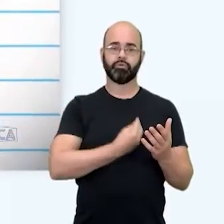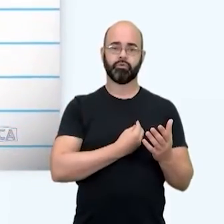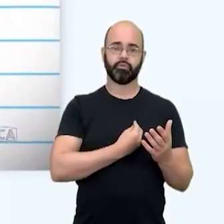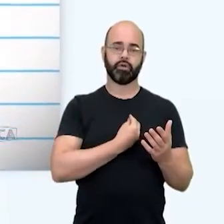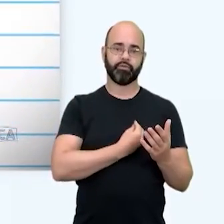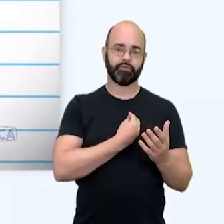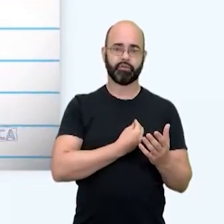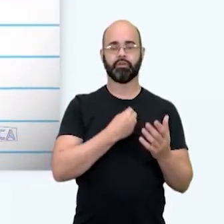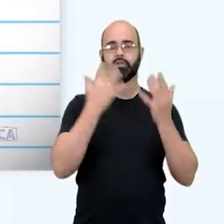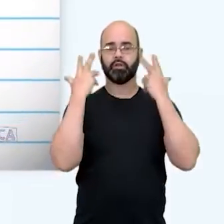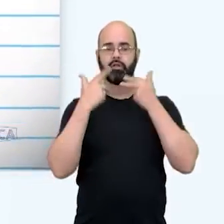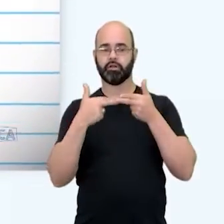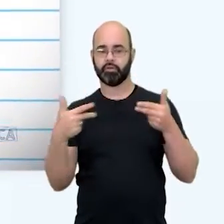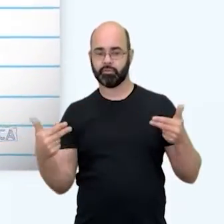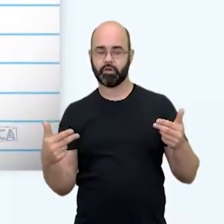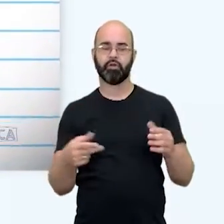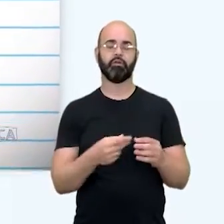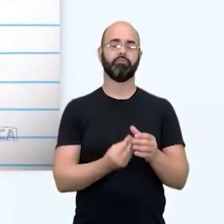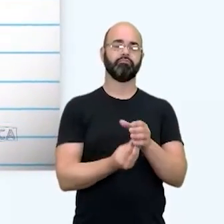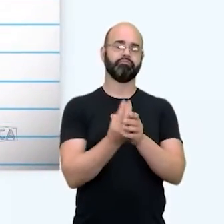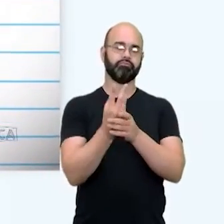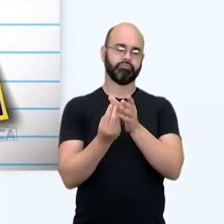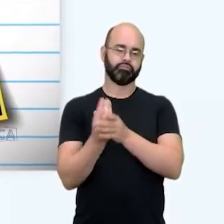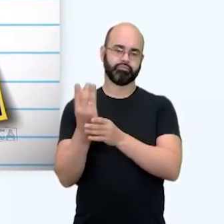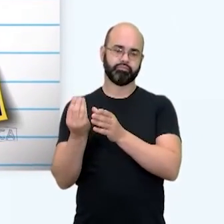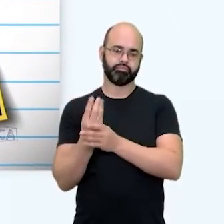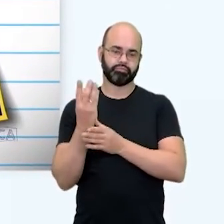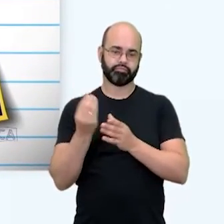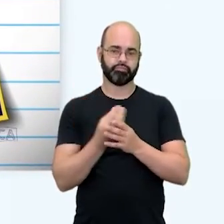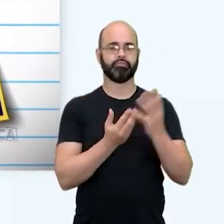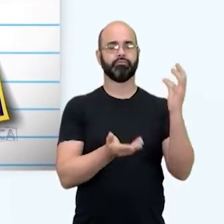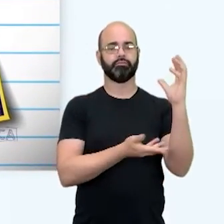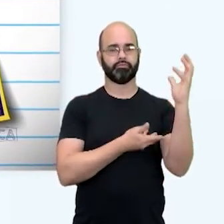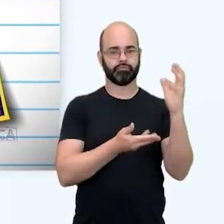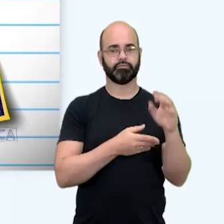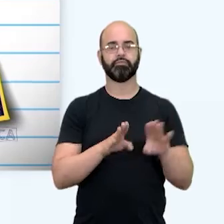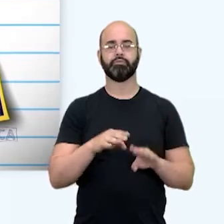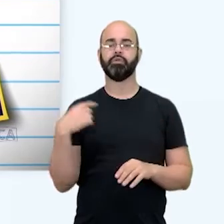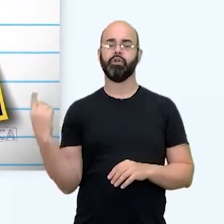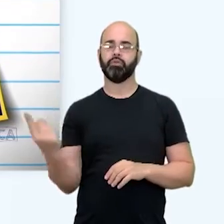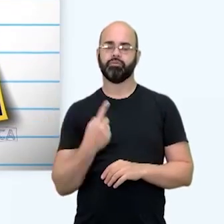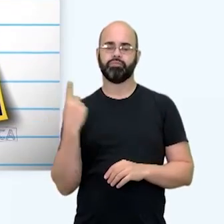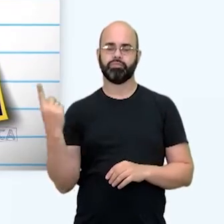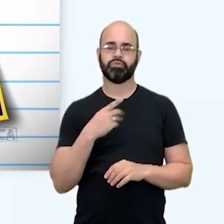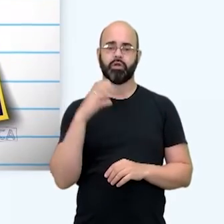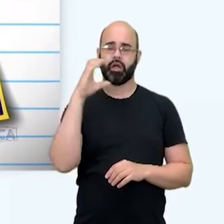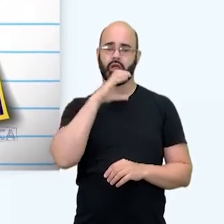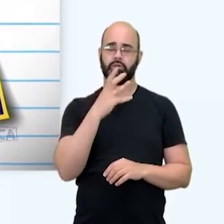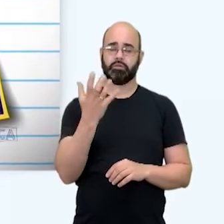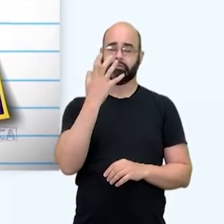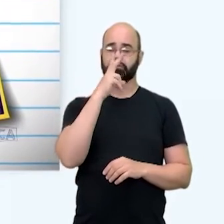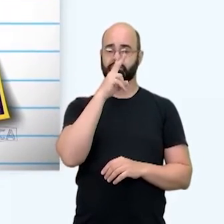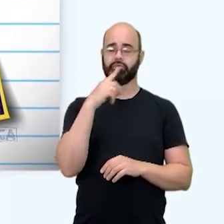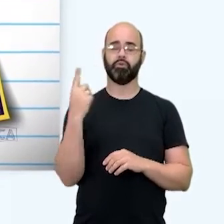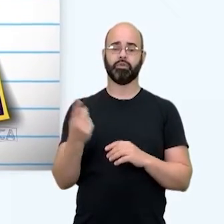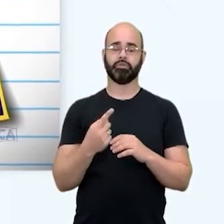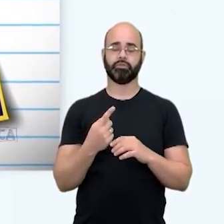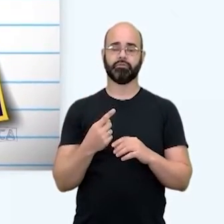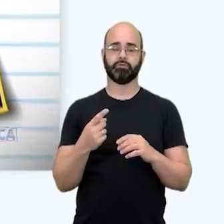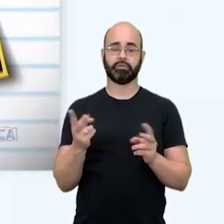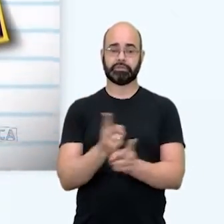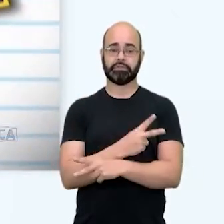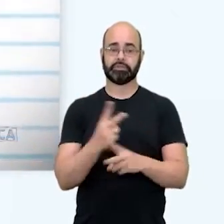potencializa a incidência e a força de eventos naturais como tornados, furacões e ondas de calor. Como resultado, pode haver